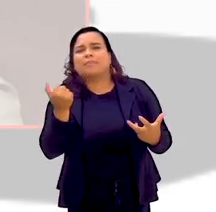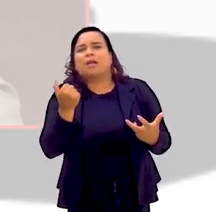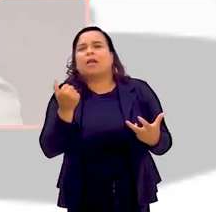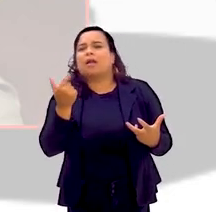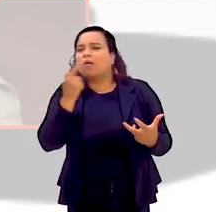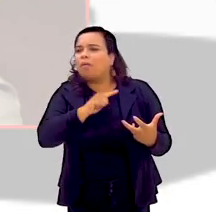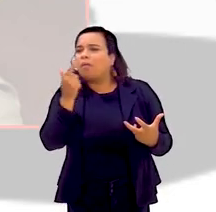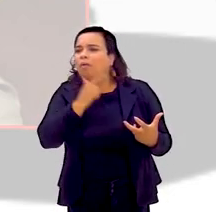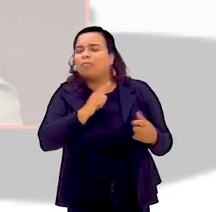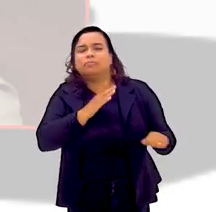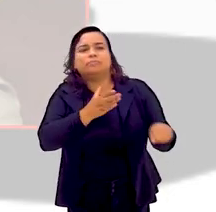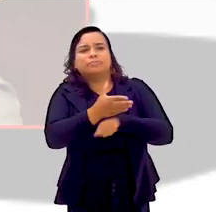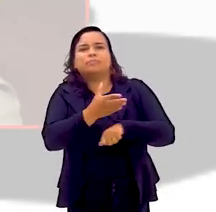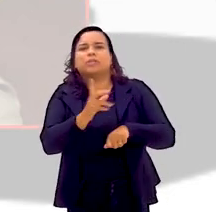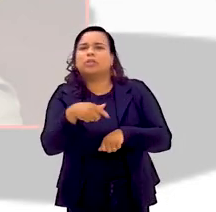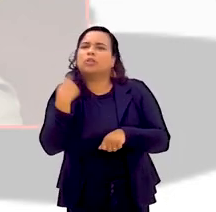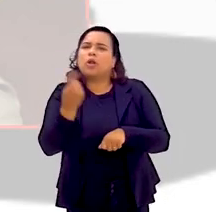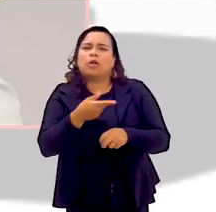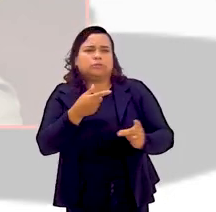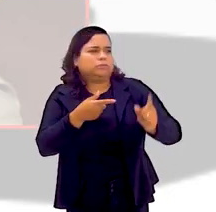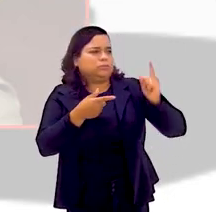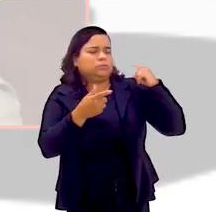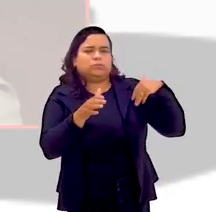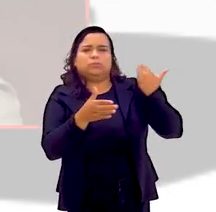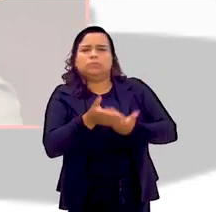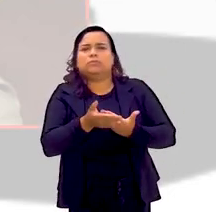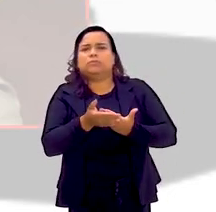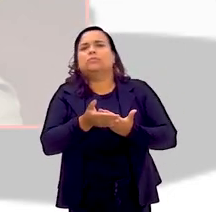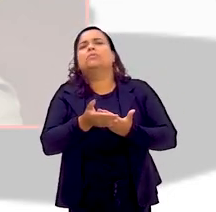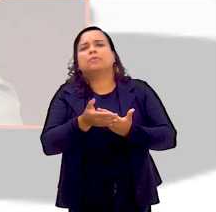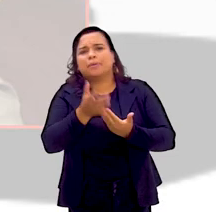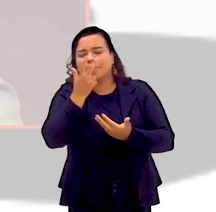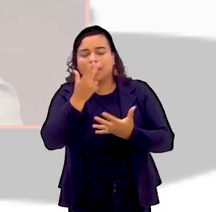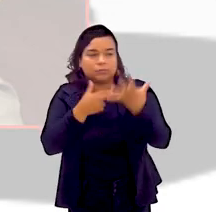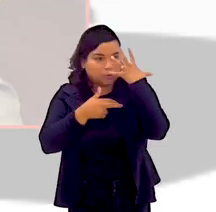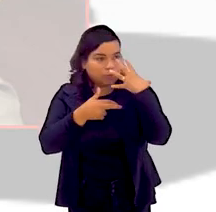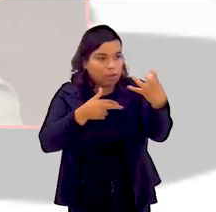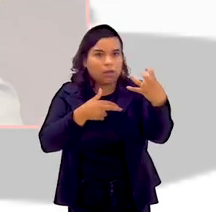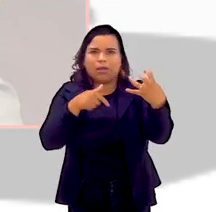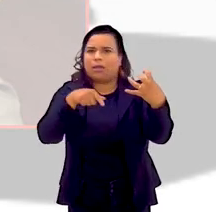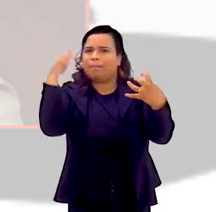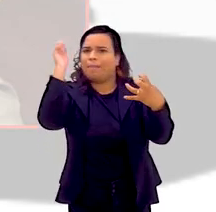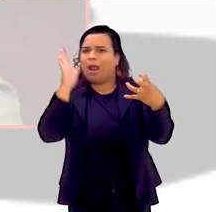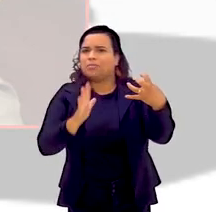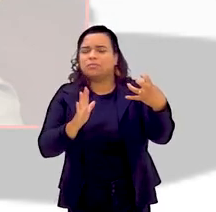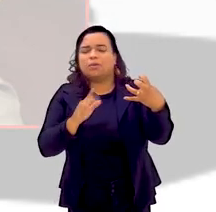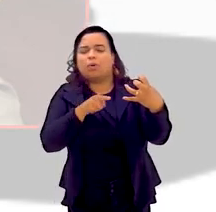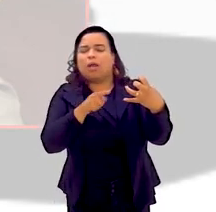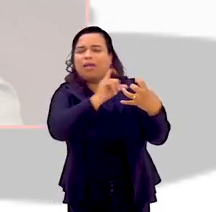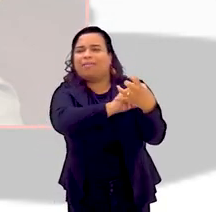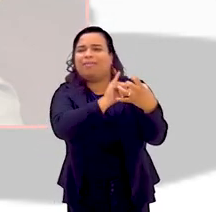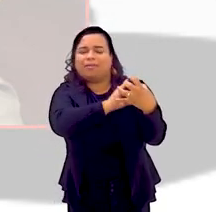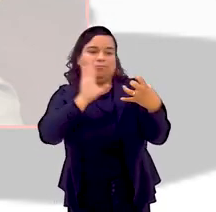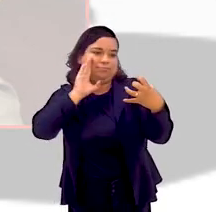de portão de entrada e nunca deixamos de ser o portão de entrada do Brasil através do Rio de Janeiro, nós vamos ter ressalvadas todas